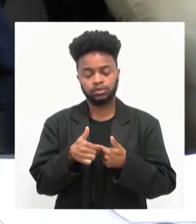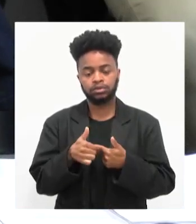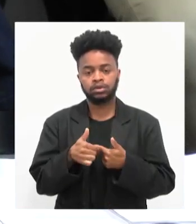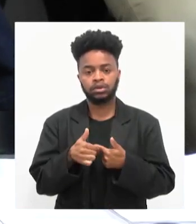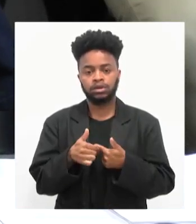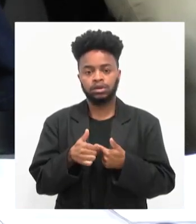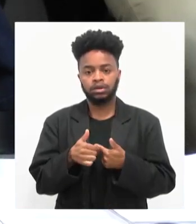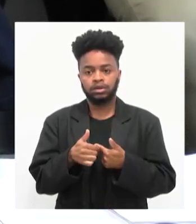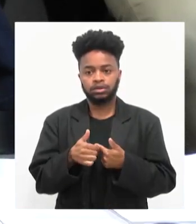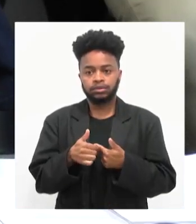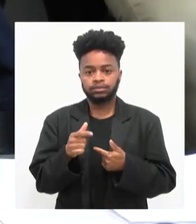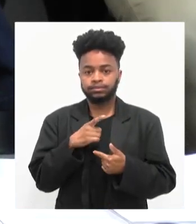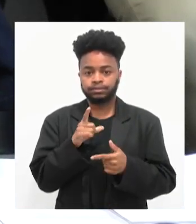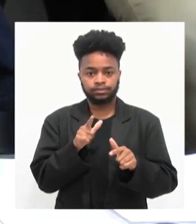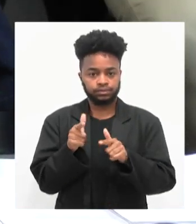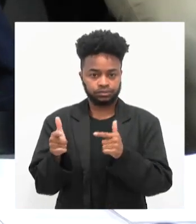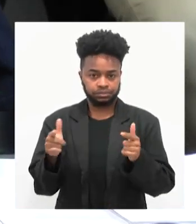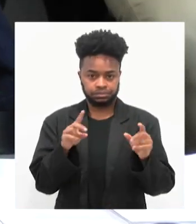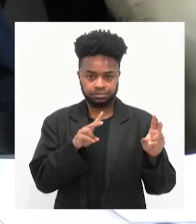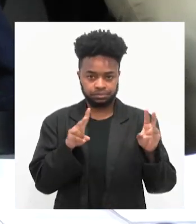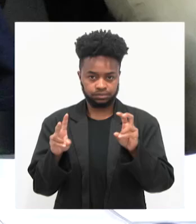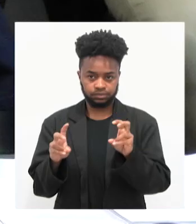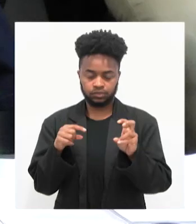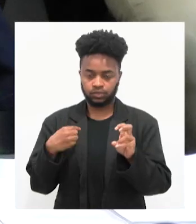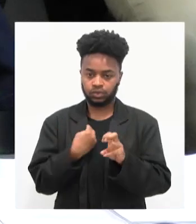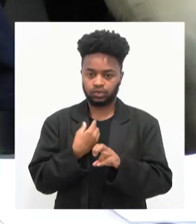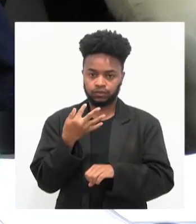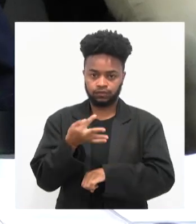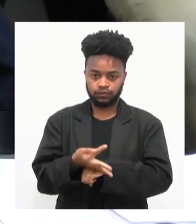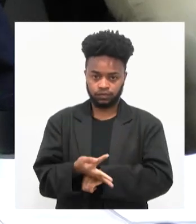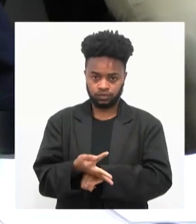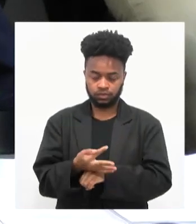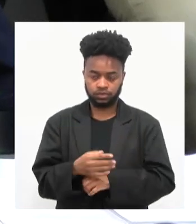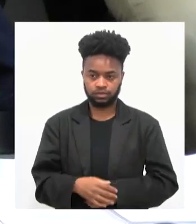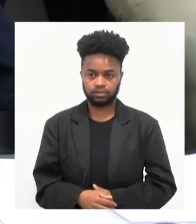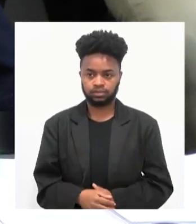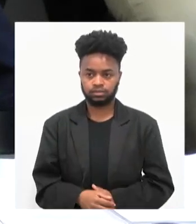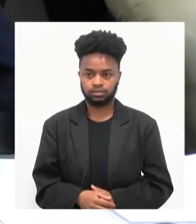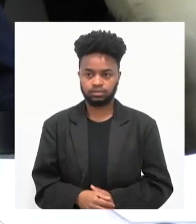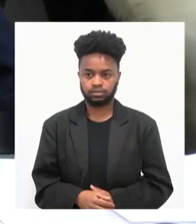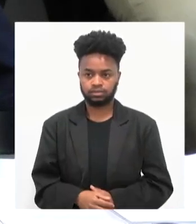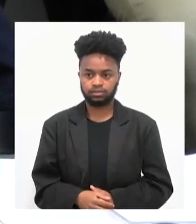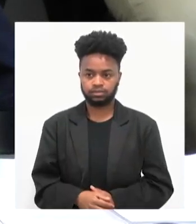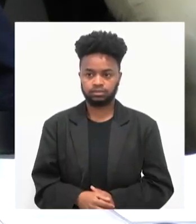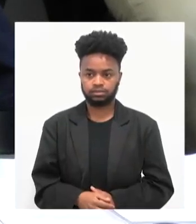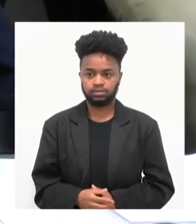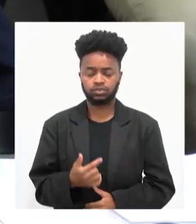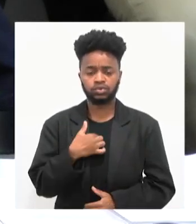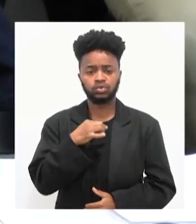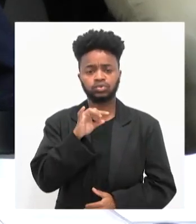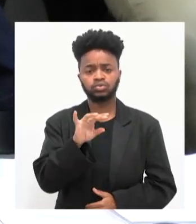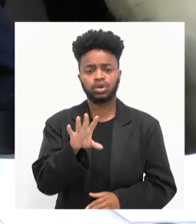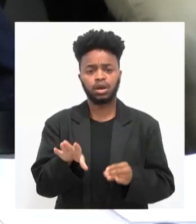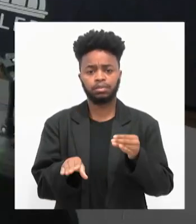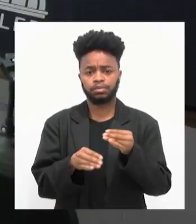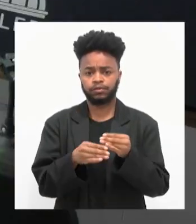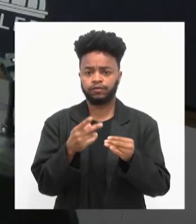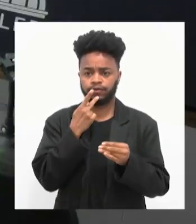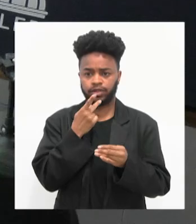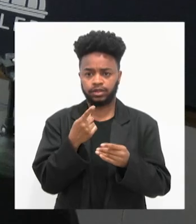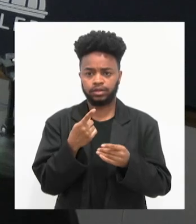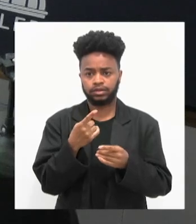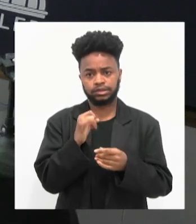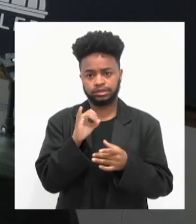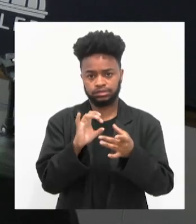outras de ordem jurídica, a gente não compareceu. Mas deixa eu fazer isso, só pegando o gancho para continuar, já que então desse tema me permite